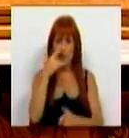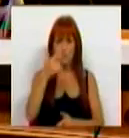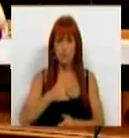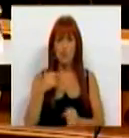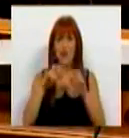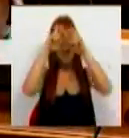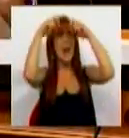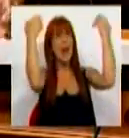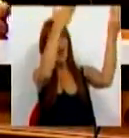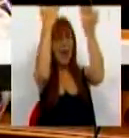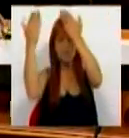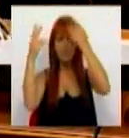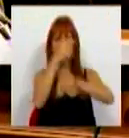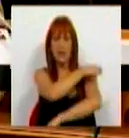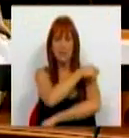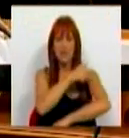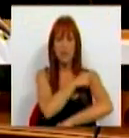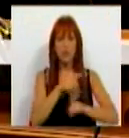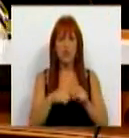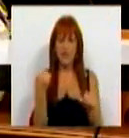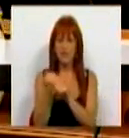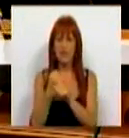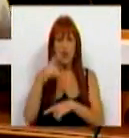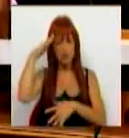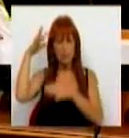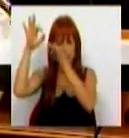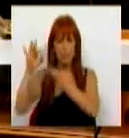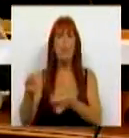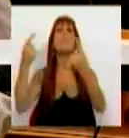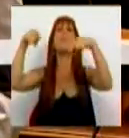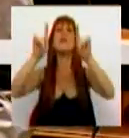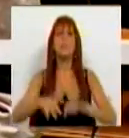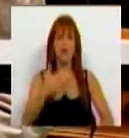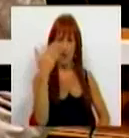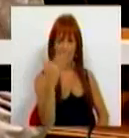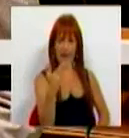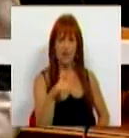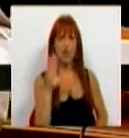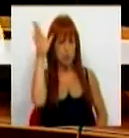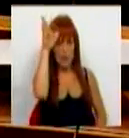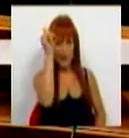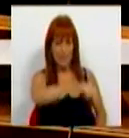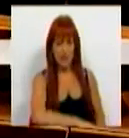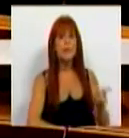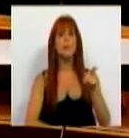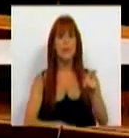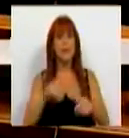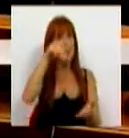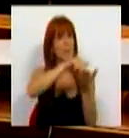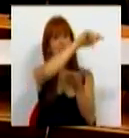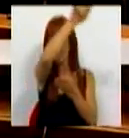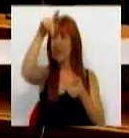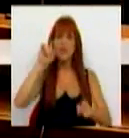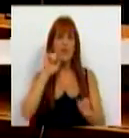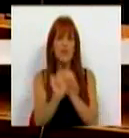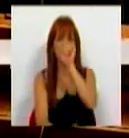aqui estão nas galerias, representantes das atividades tauromáquicas, mas também dos direitos dos animais e a vossa presença na